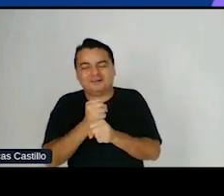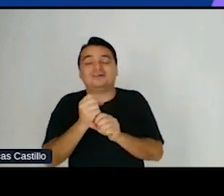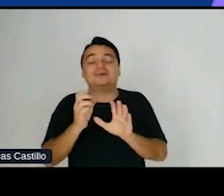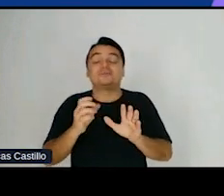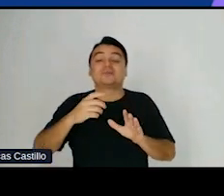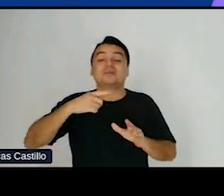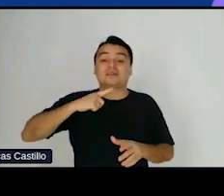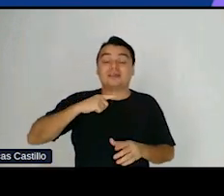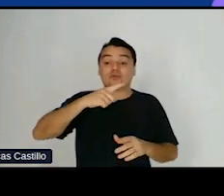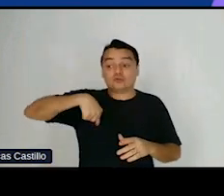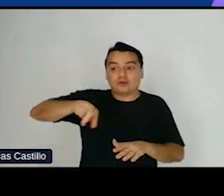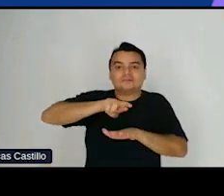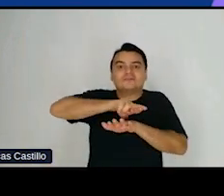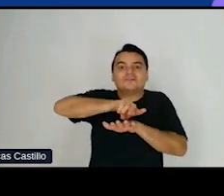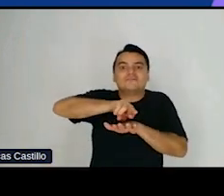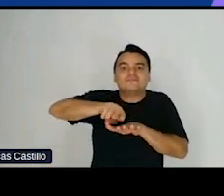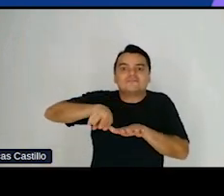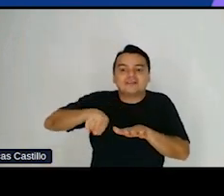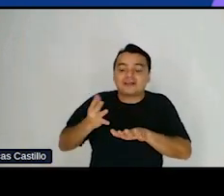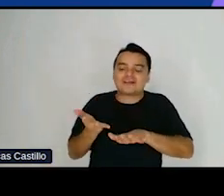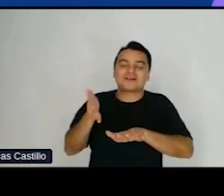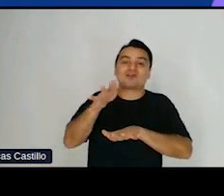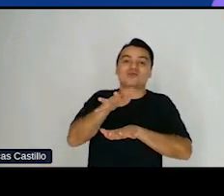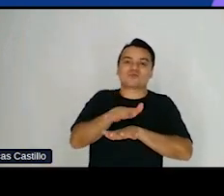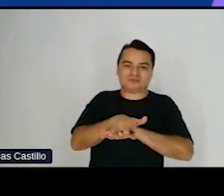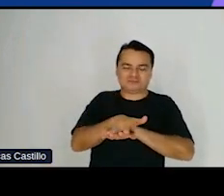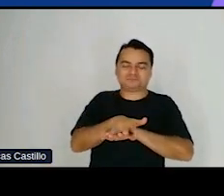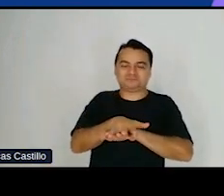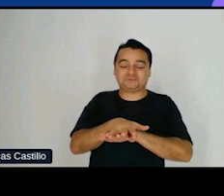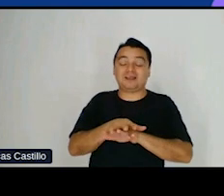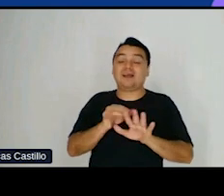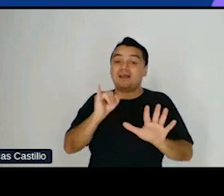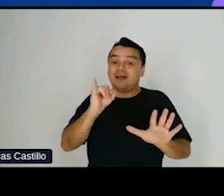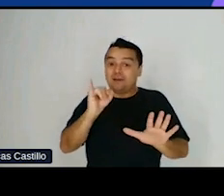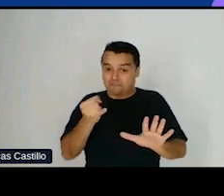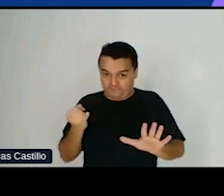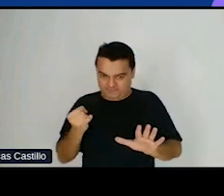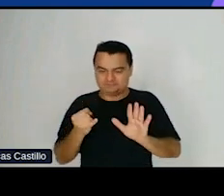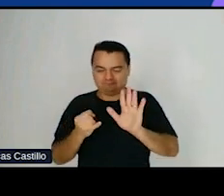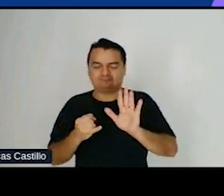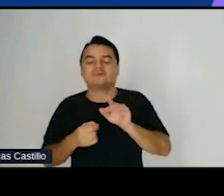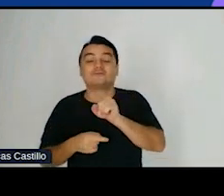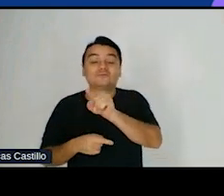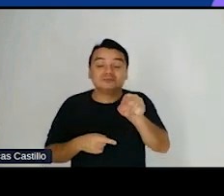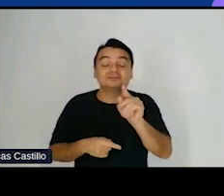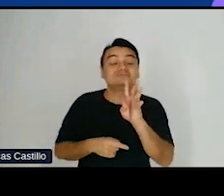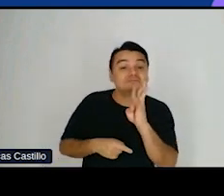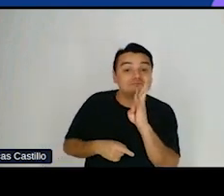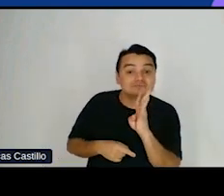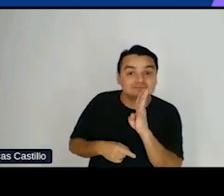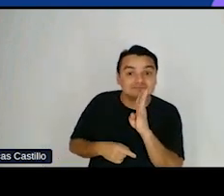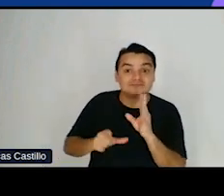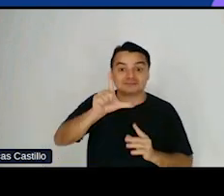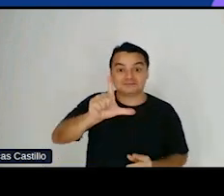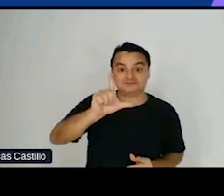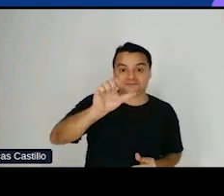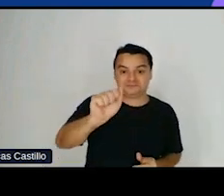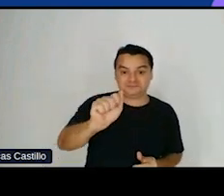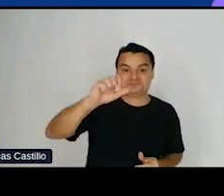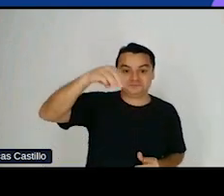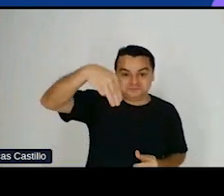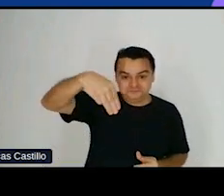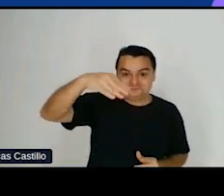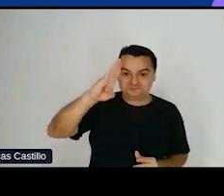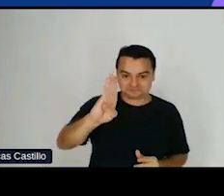promover mais diversidade e inclusão, né? E aí, aproveitando para falar também para que vocês conheçam a Lambda, para quem